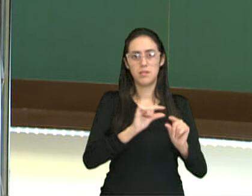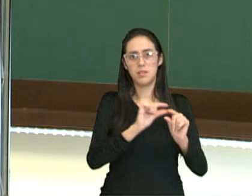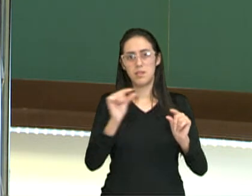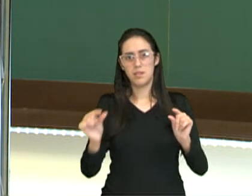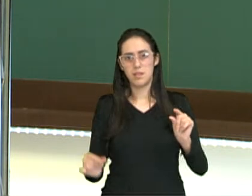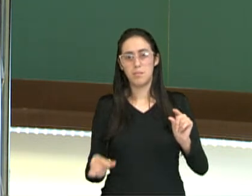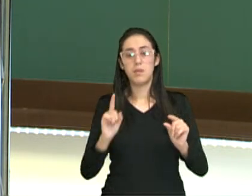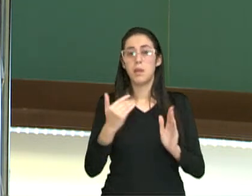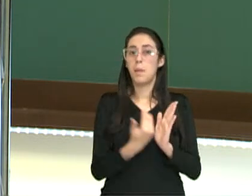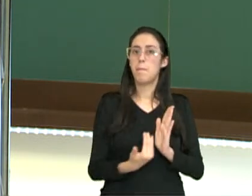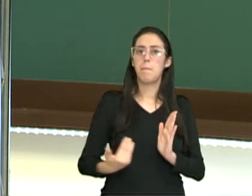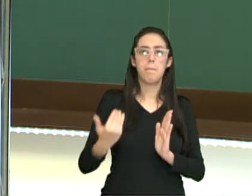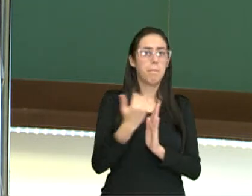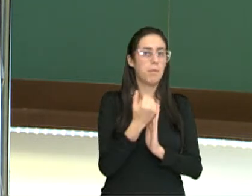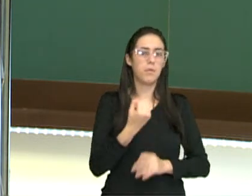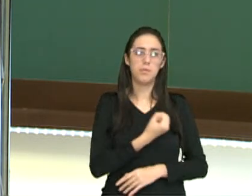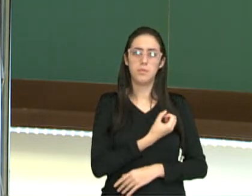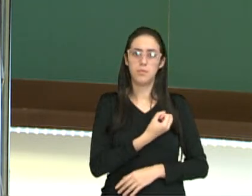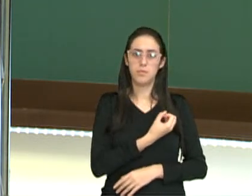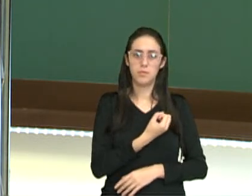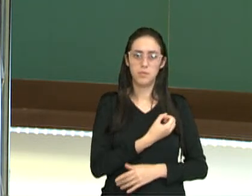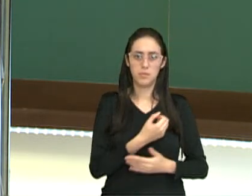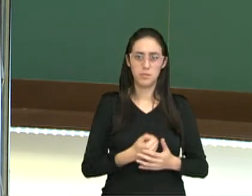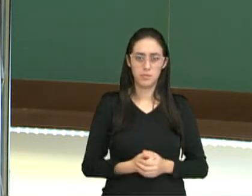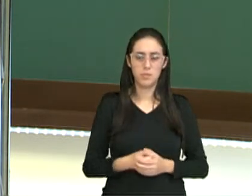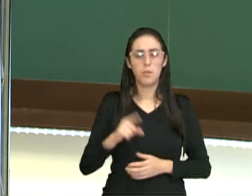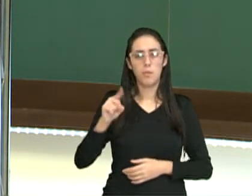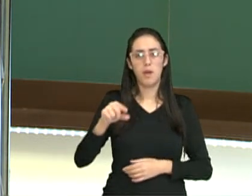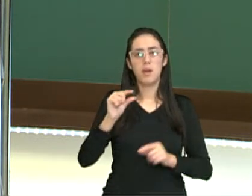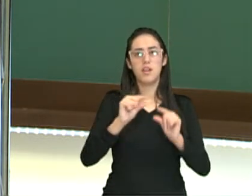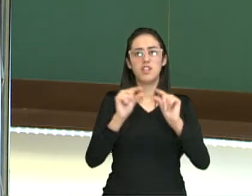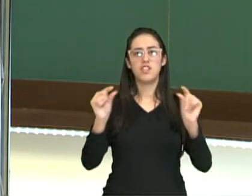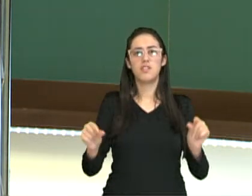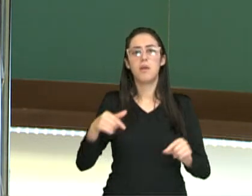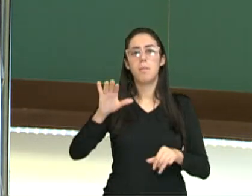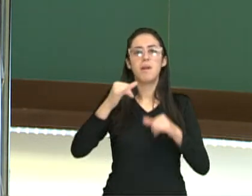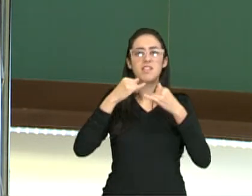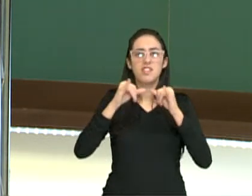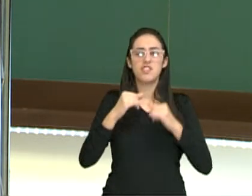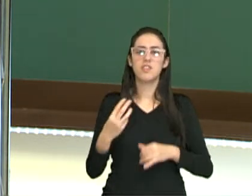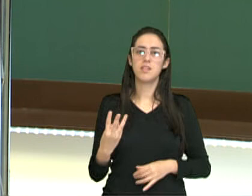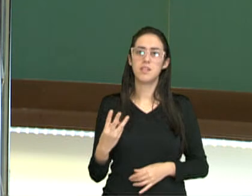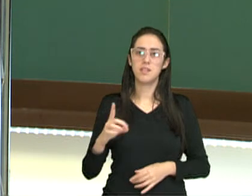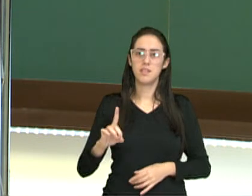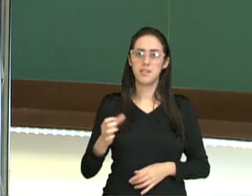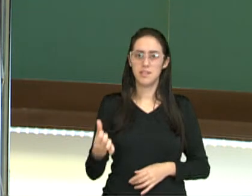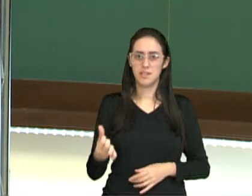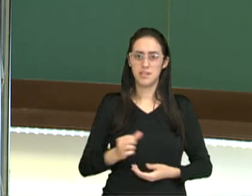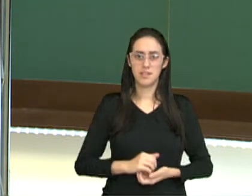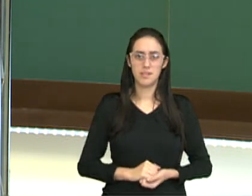maior número na frente aqui. E o subnível mais energético, 3d6.